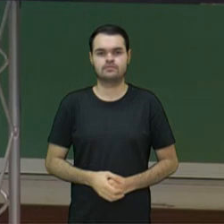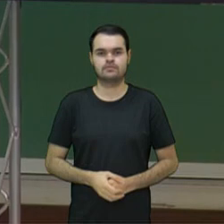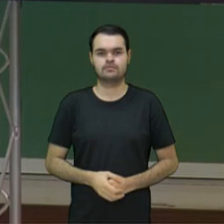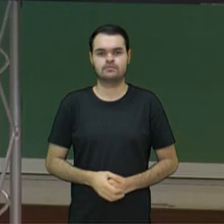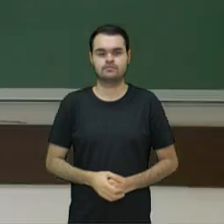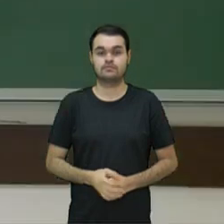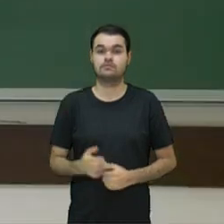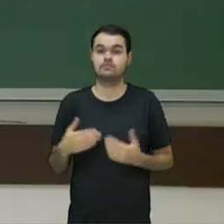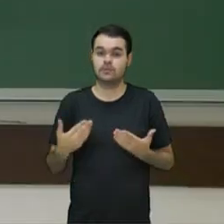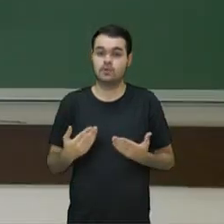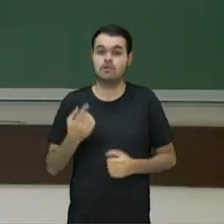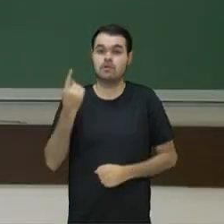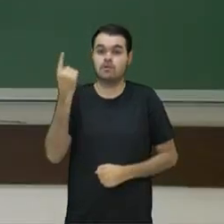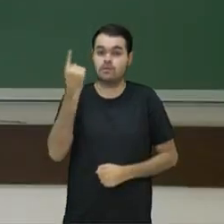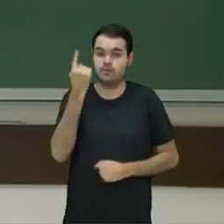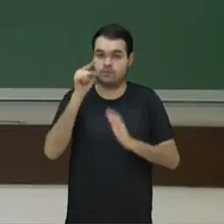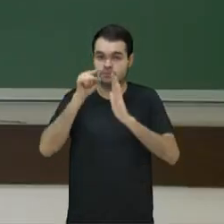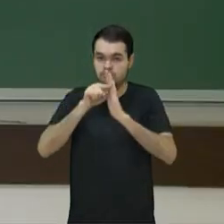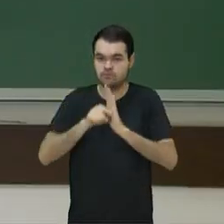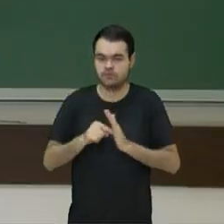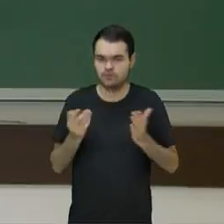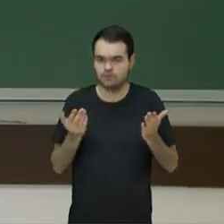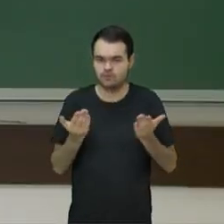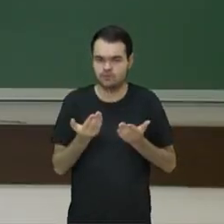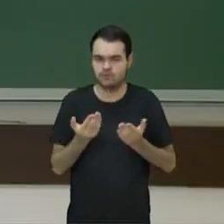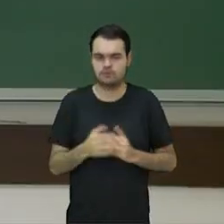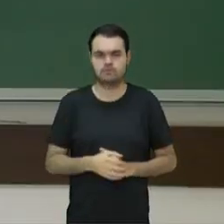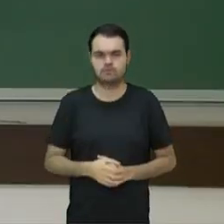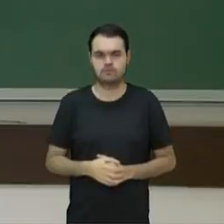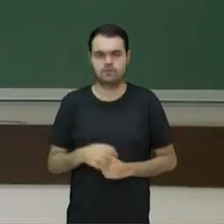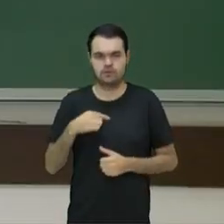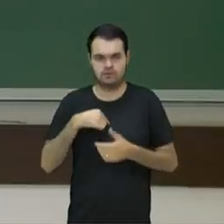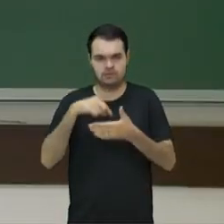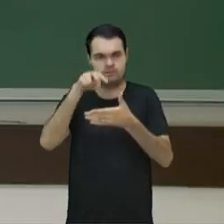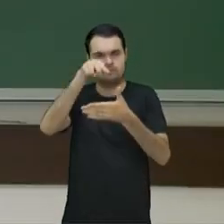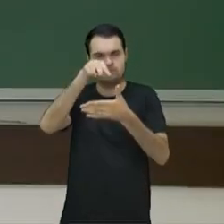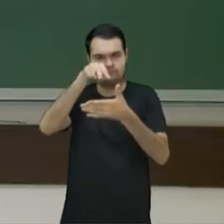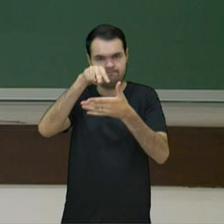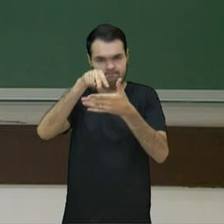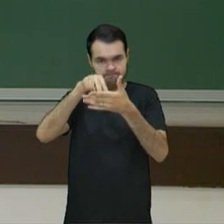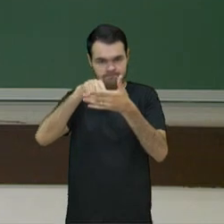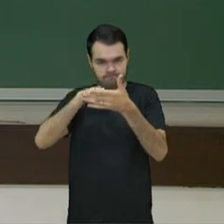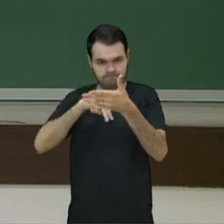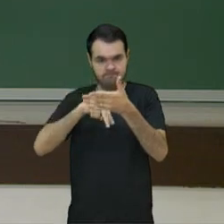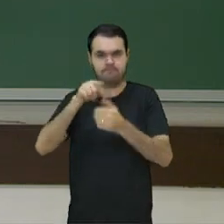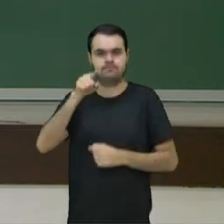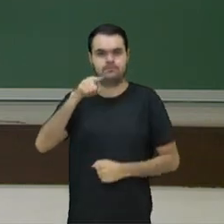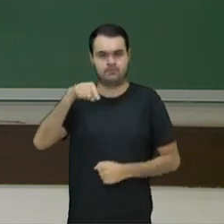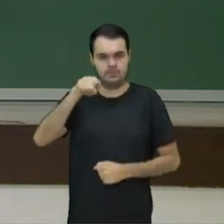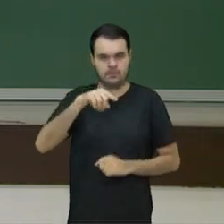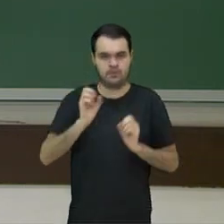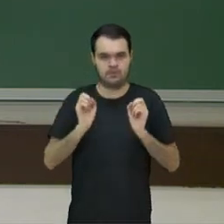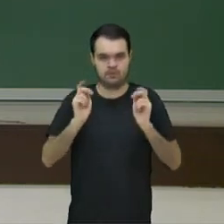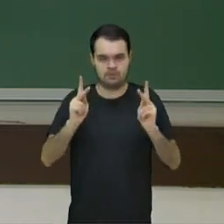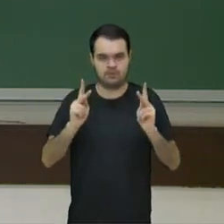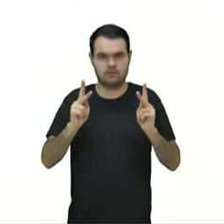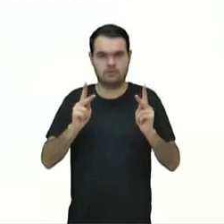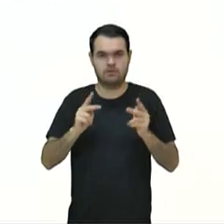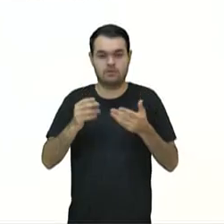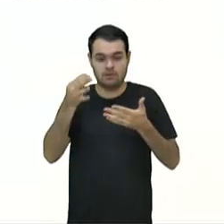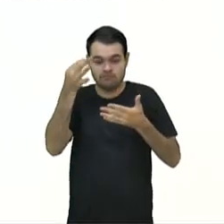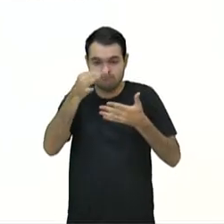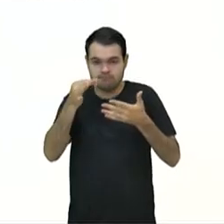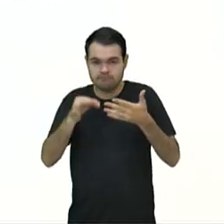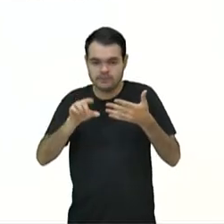Pessoal, então nós vamos ao primeiro quiz de hoje. Eu vou fazer uma leitura para vocês. Assinale